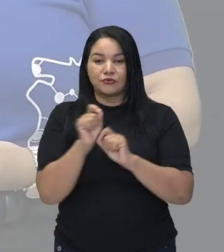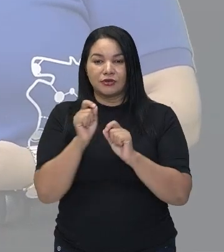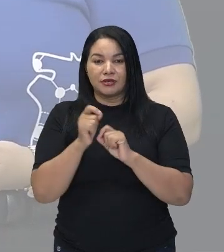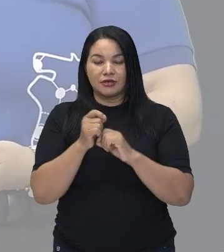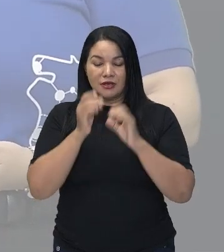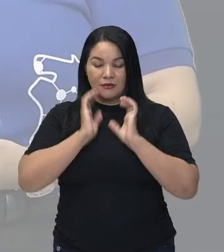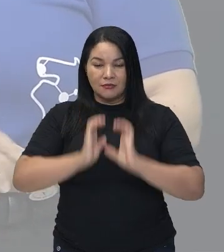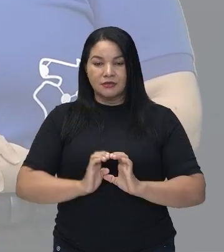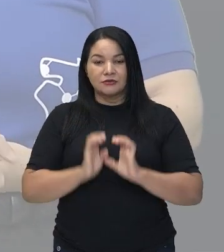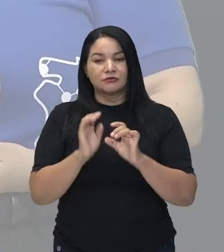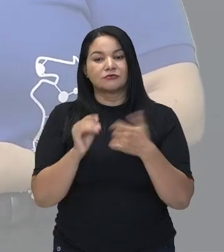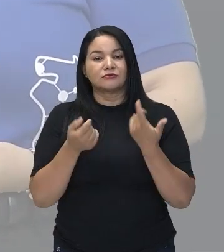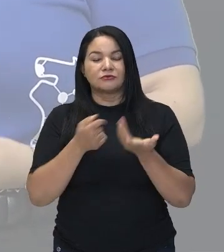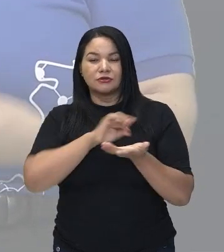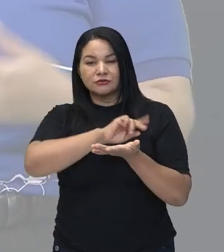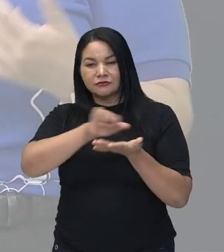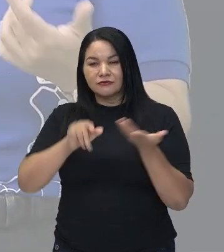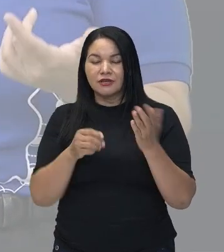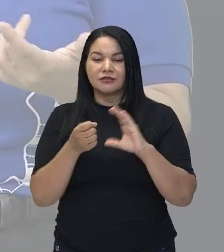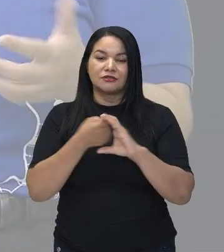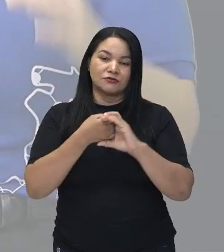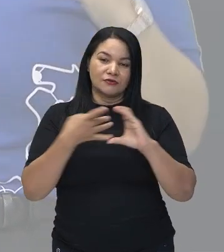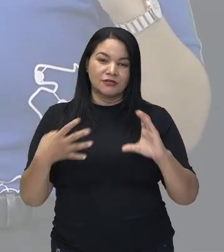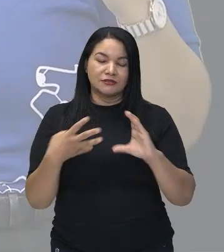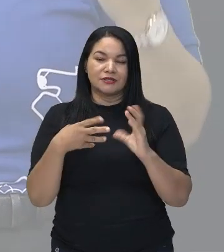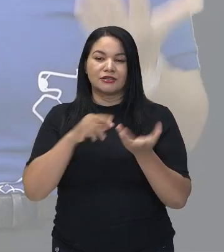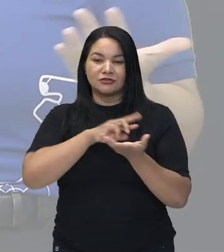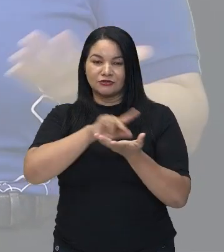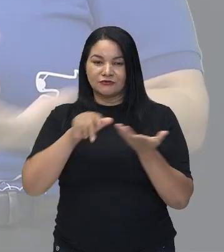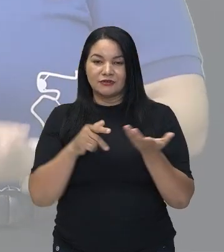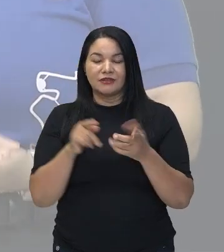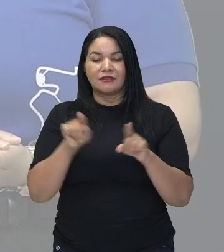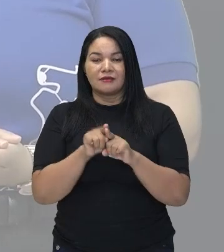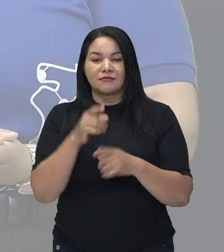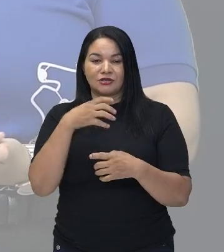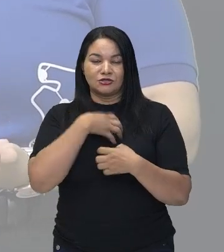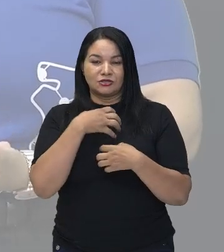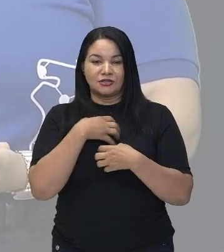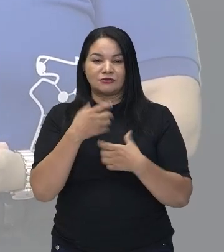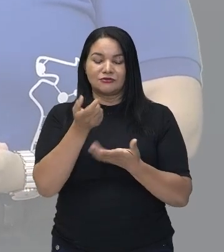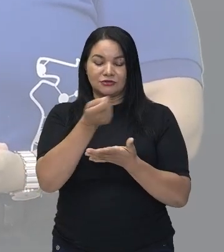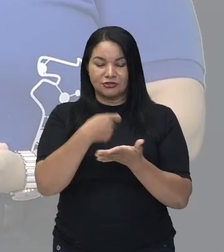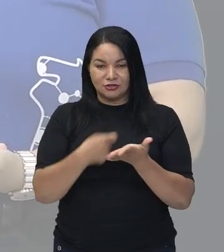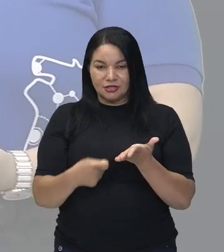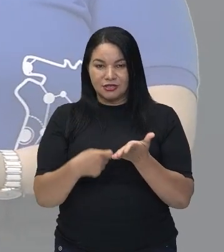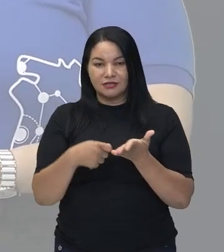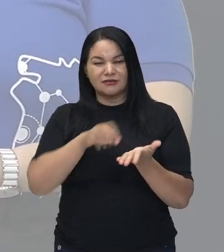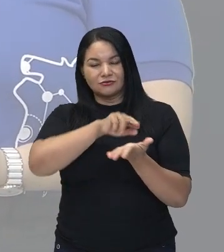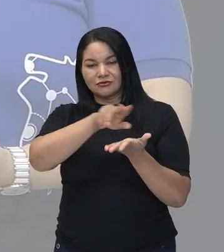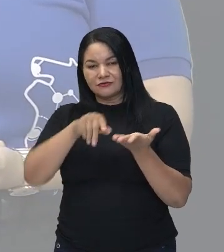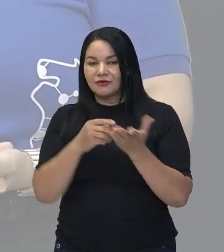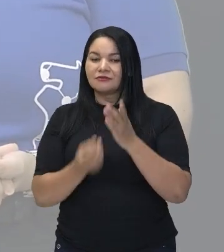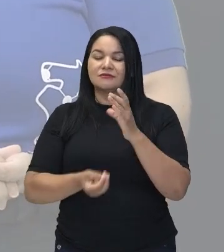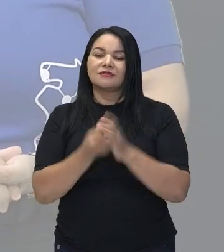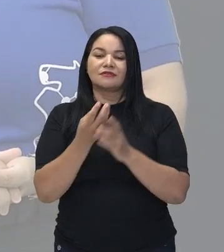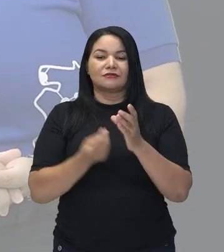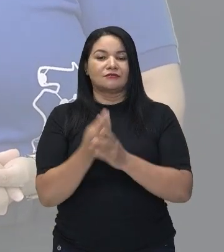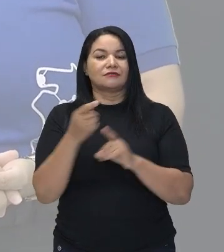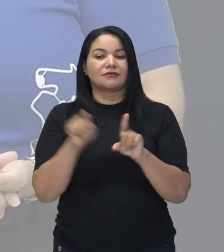vai ter aí essas dimensões de biografia, personalidade, jeito próprio de escrever, né? Além de cada um deles